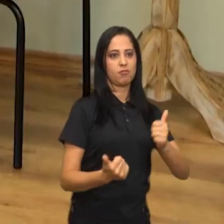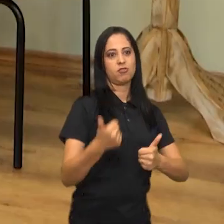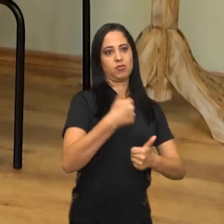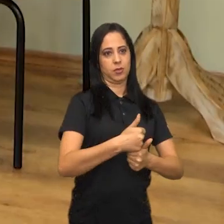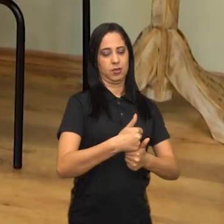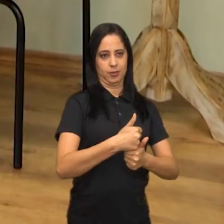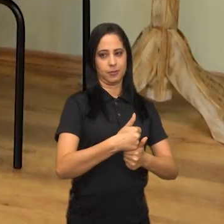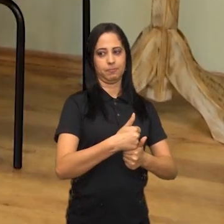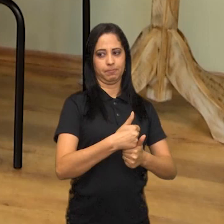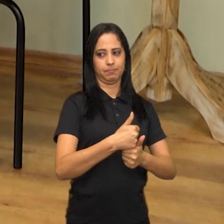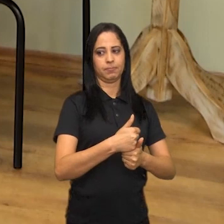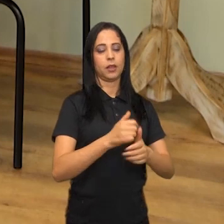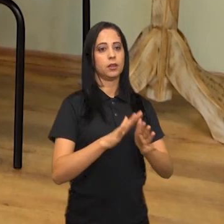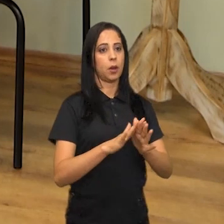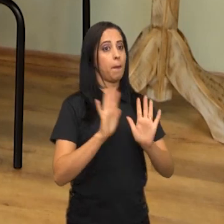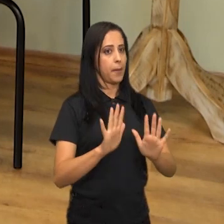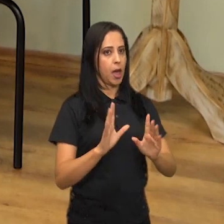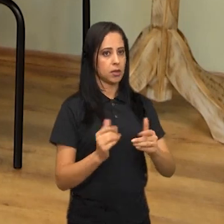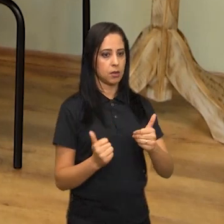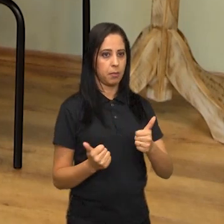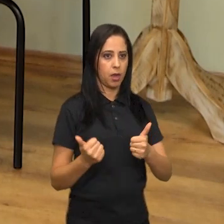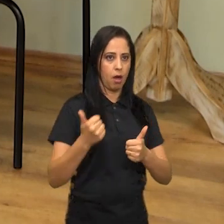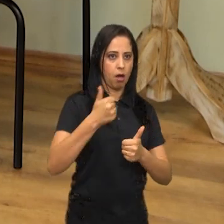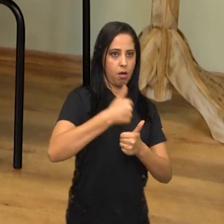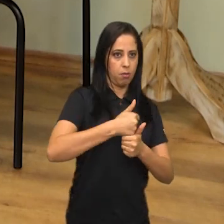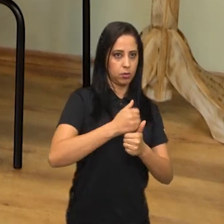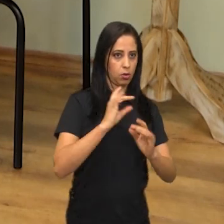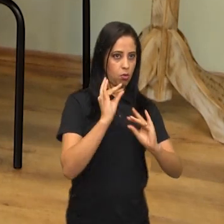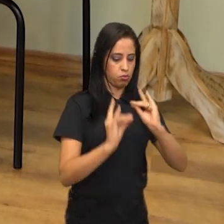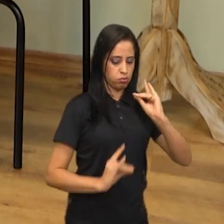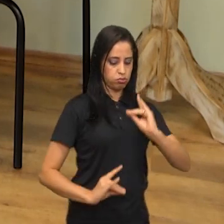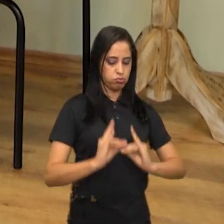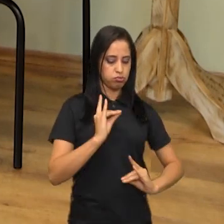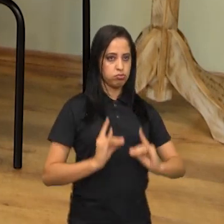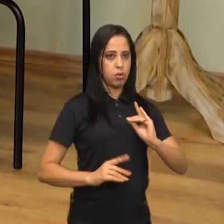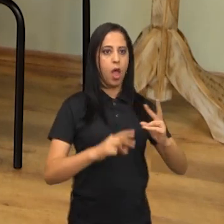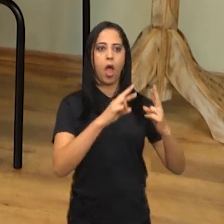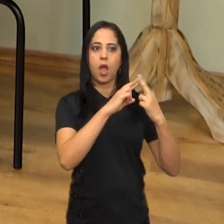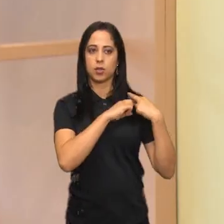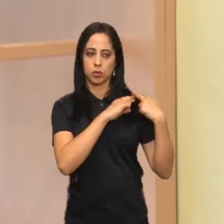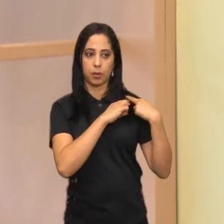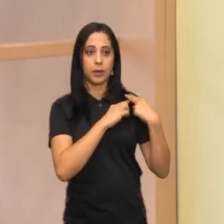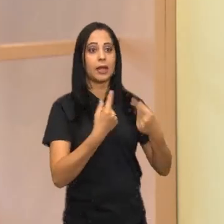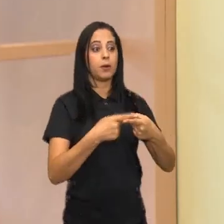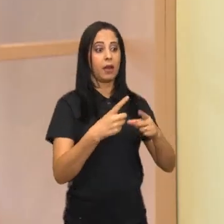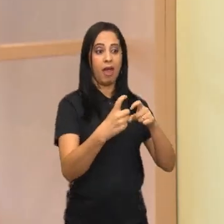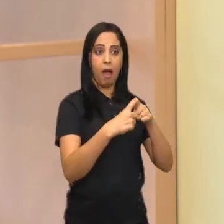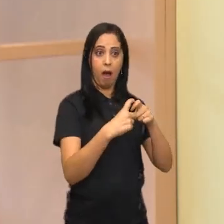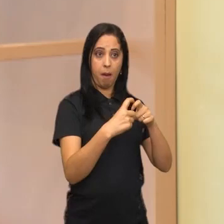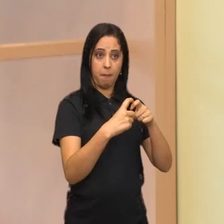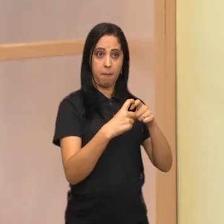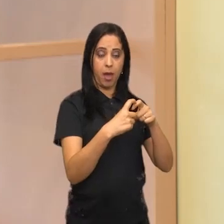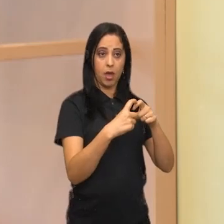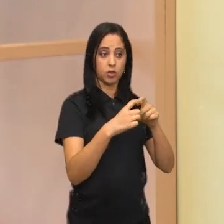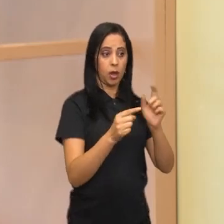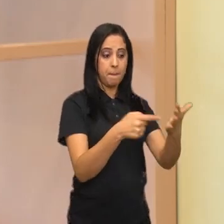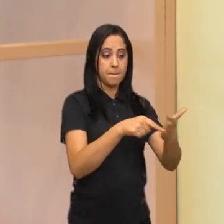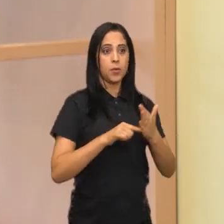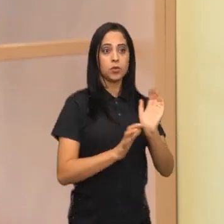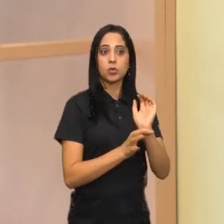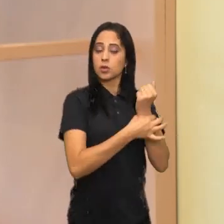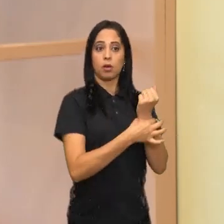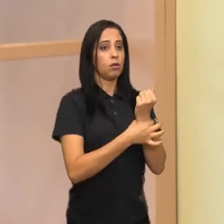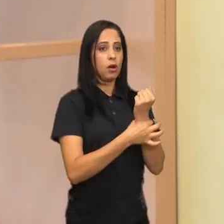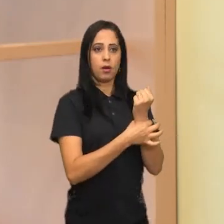reposição hormonal feita com muita responsabilidade. Sim, isso foi muito importante. Principalmente. A segurança que ela passou, que ela realmente me virou no avesso, ela viu todos os exames, falando, aqui não